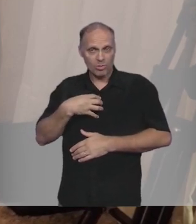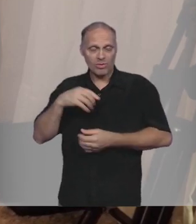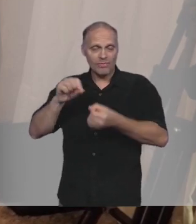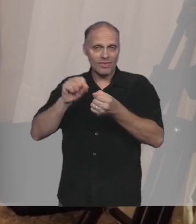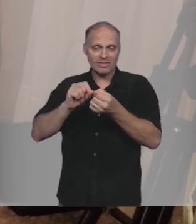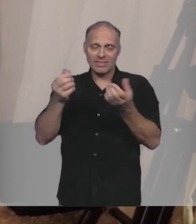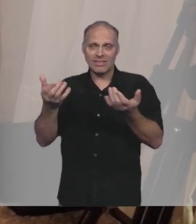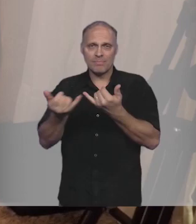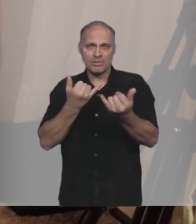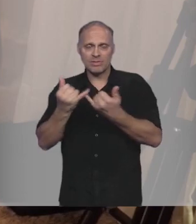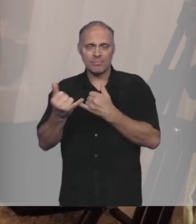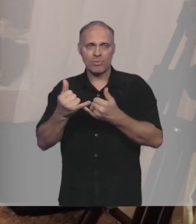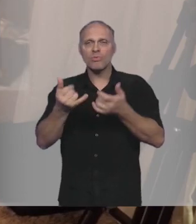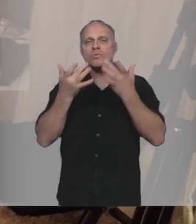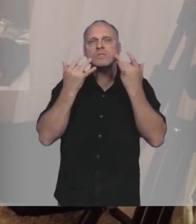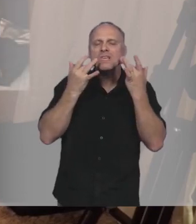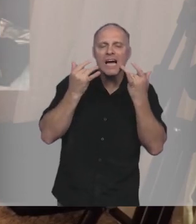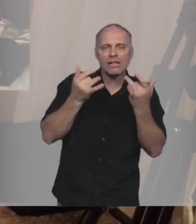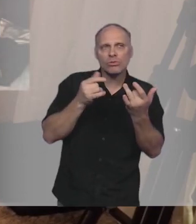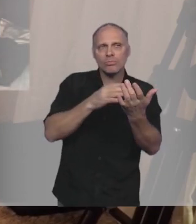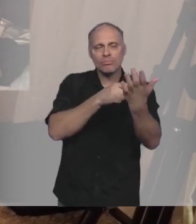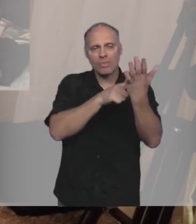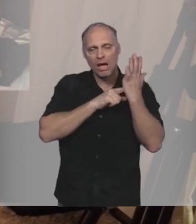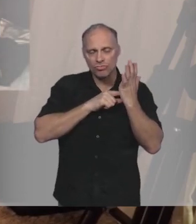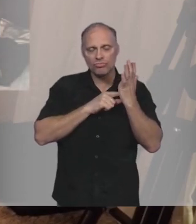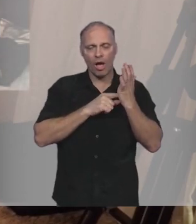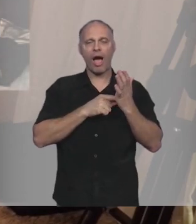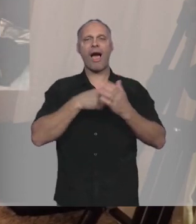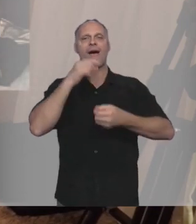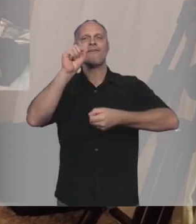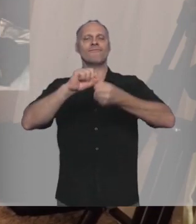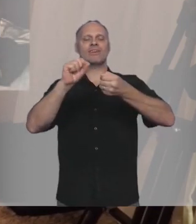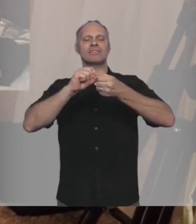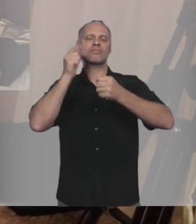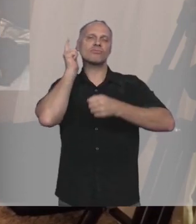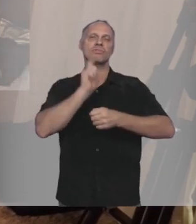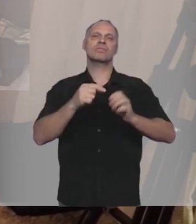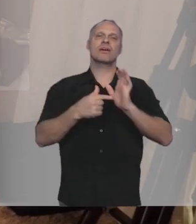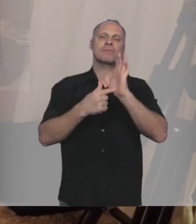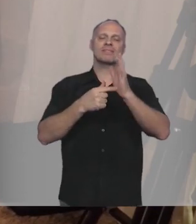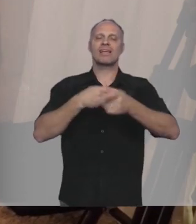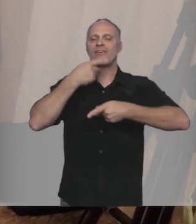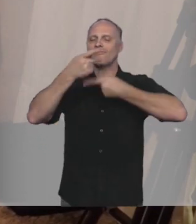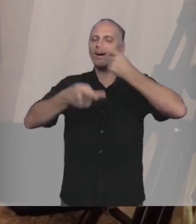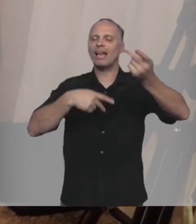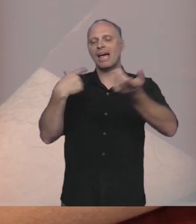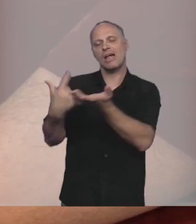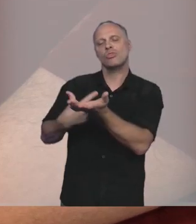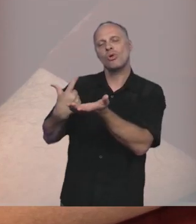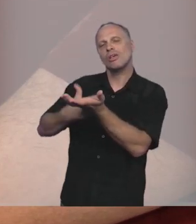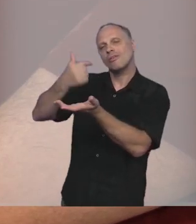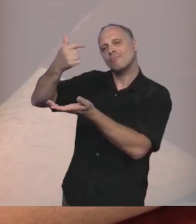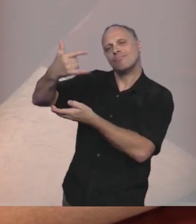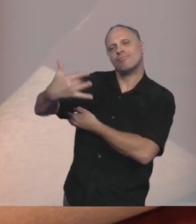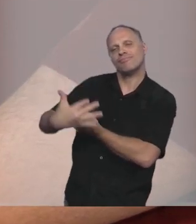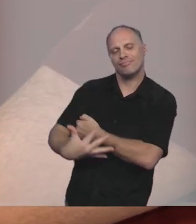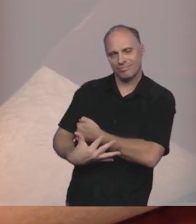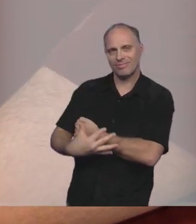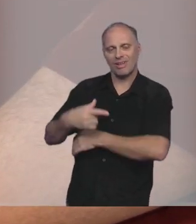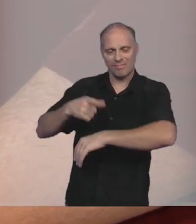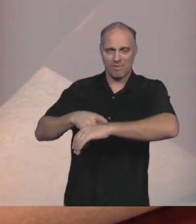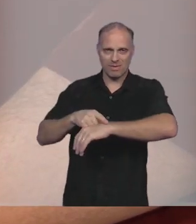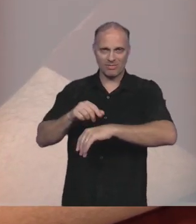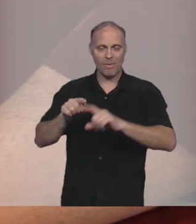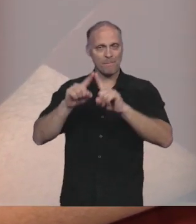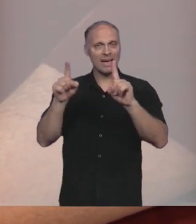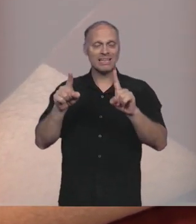sei, Baco, Deus do teatro me iluminou para conseguir fazer aquilo ali acontecer naquele momento,